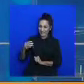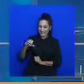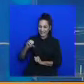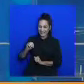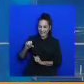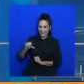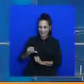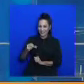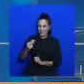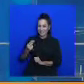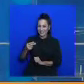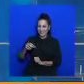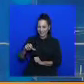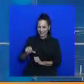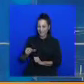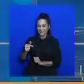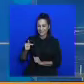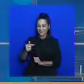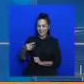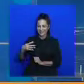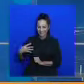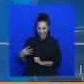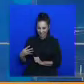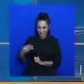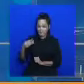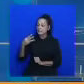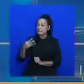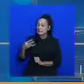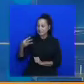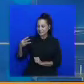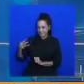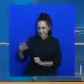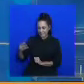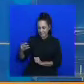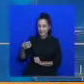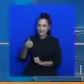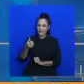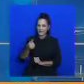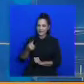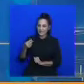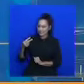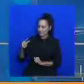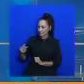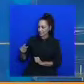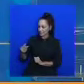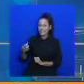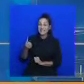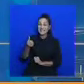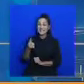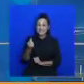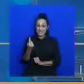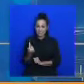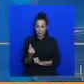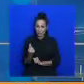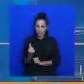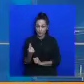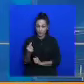09, 29, 74, 33, 62,